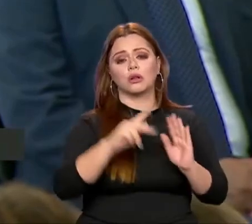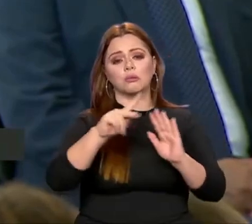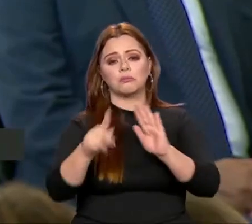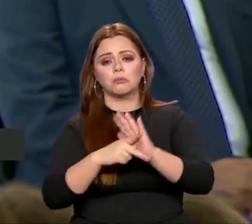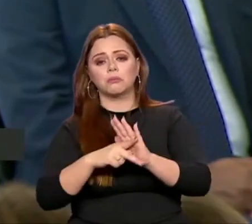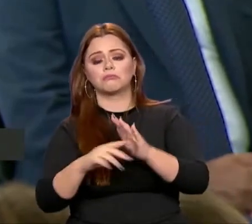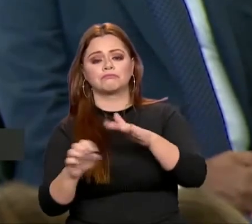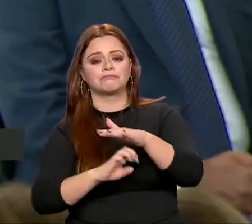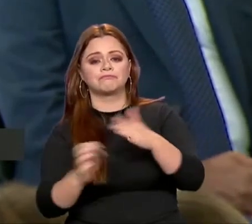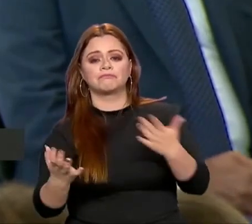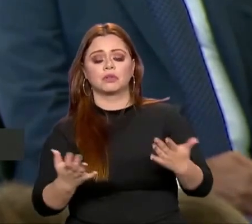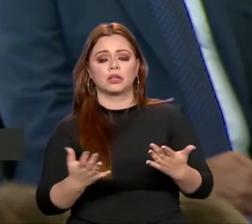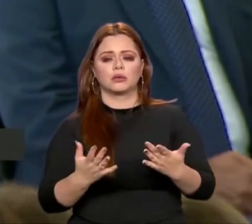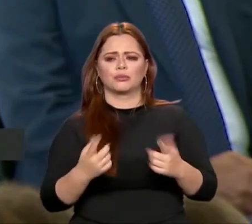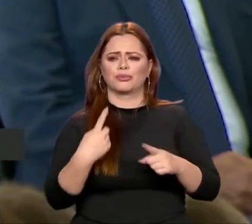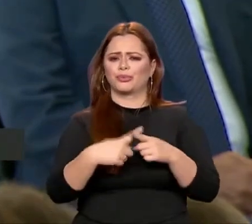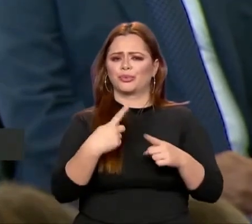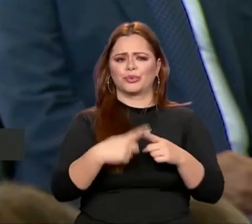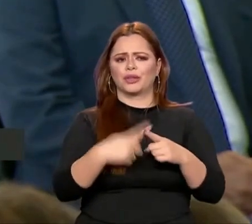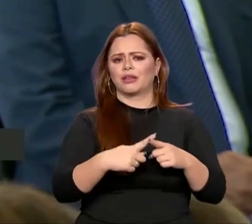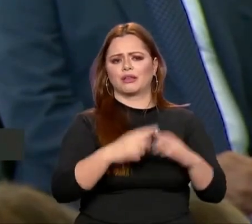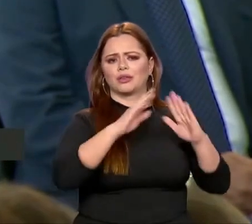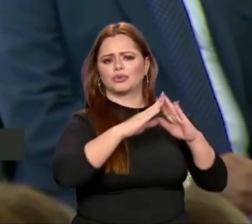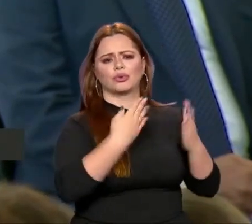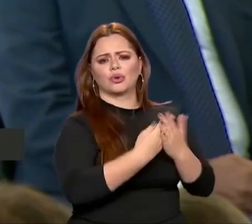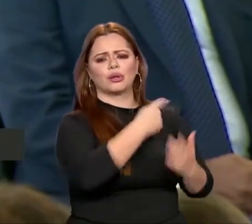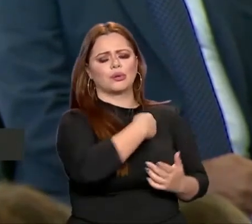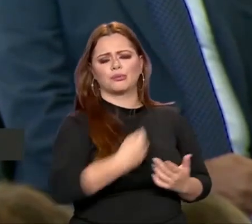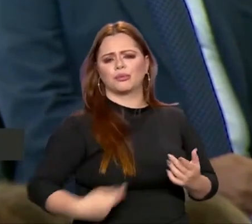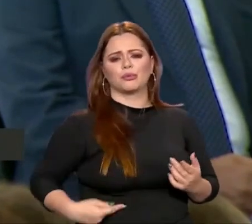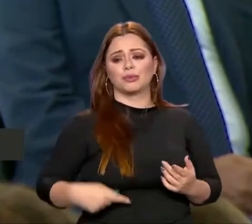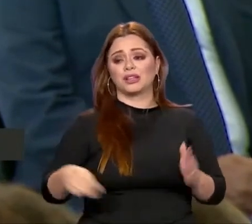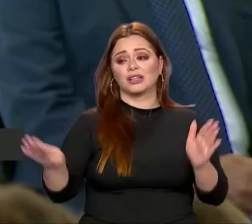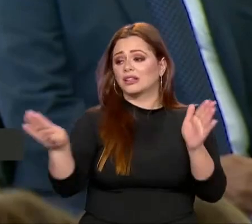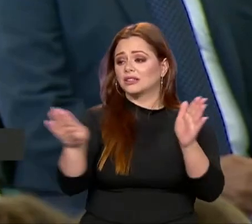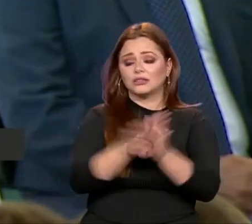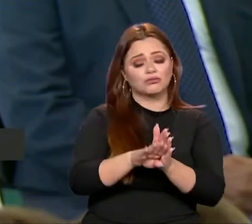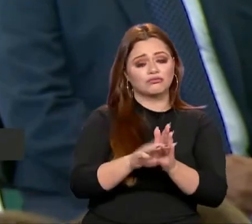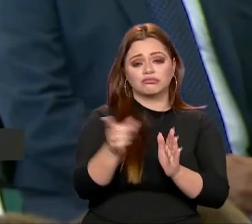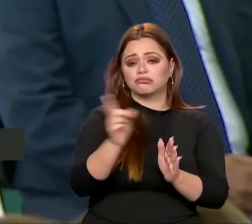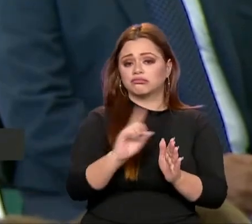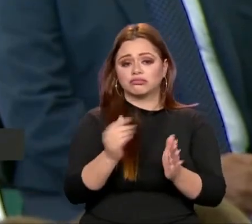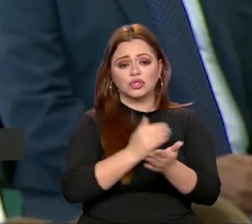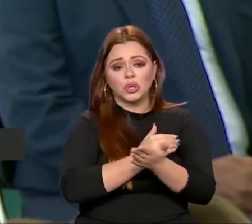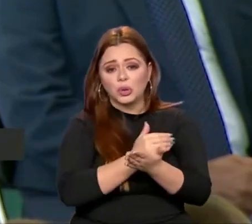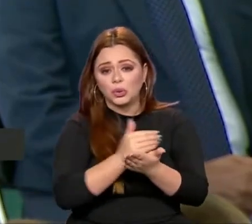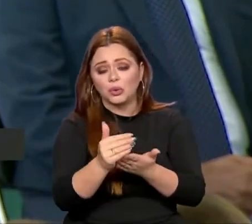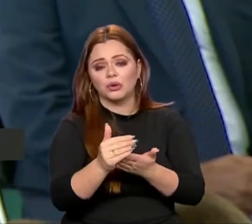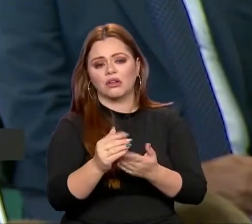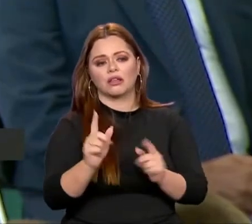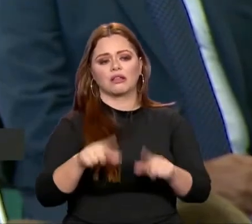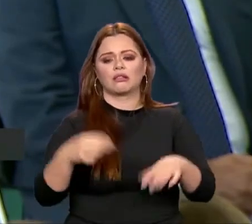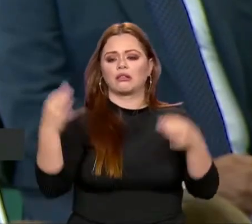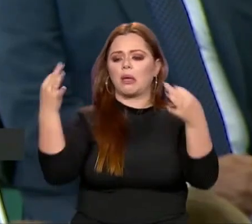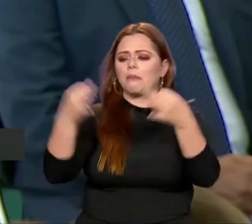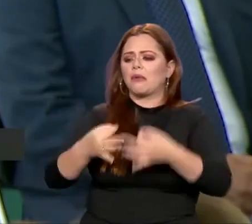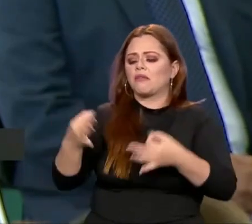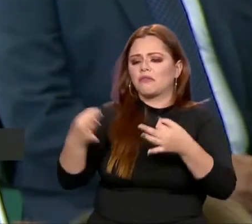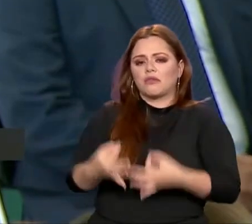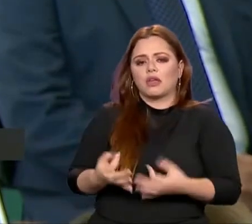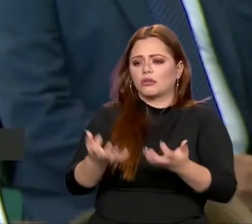pública não atingiu ainda esse grau Educacional que a gente entende que seja perfeito para